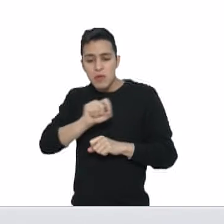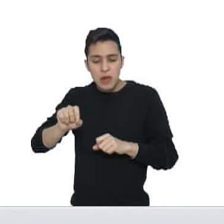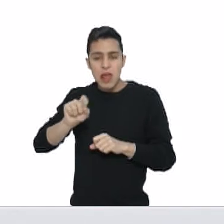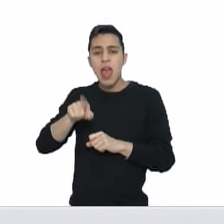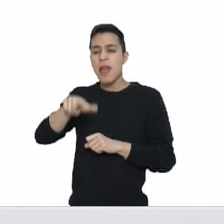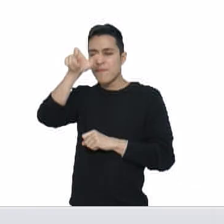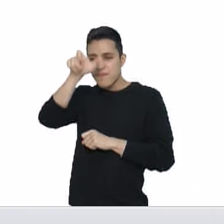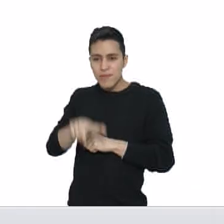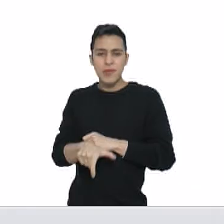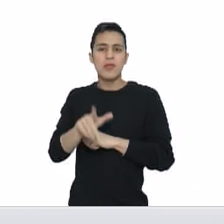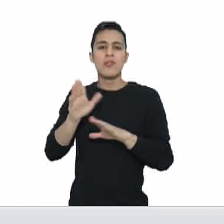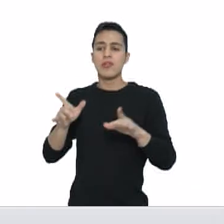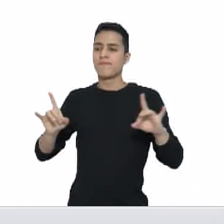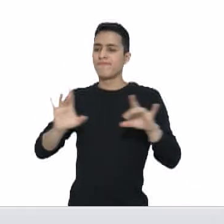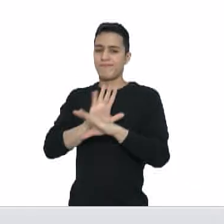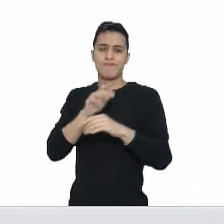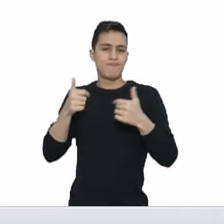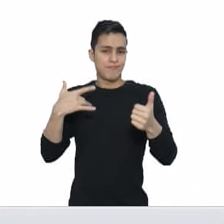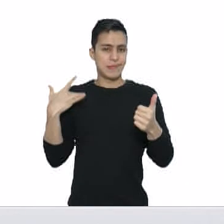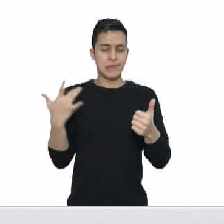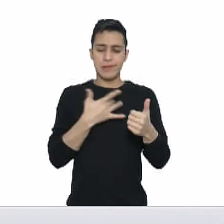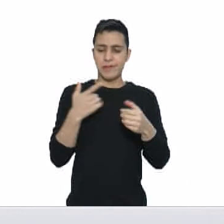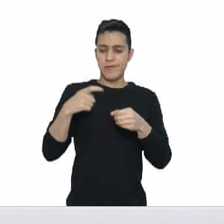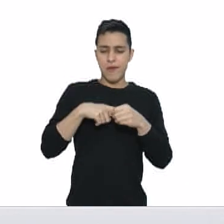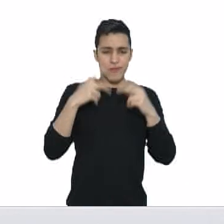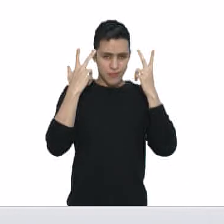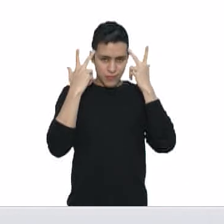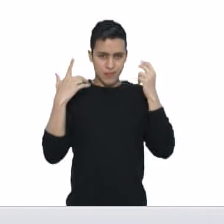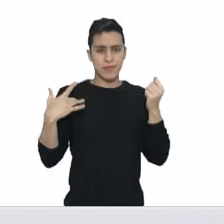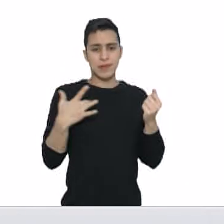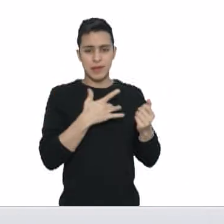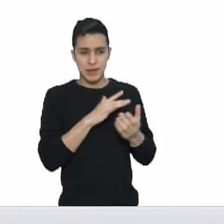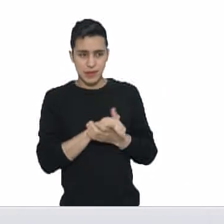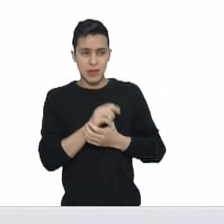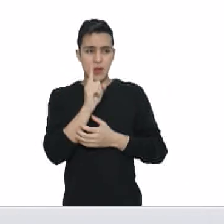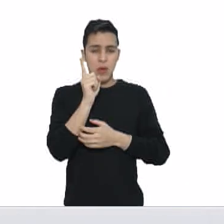pessoas recuperadas. Vamos ler esse número?